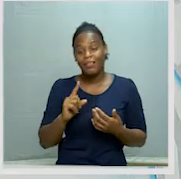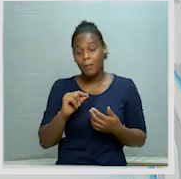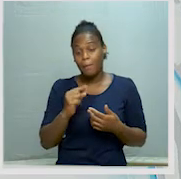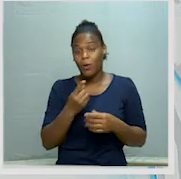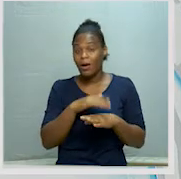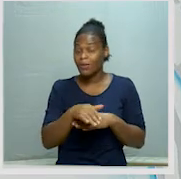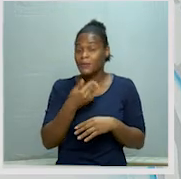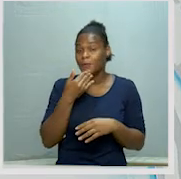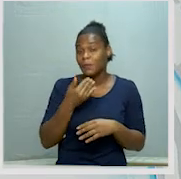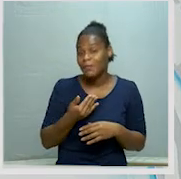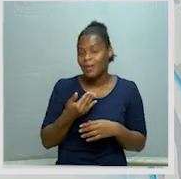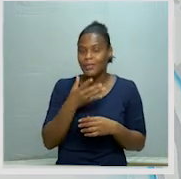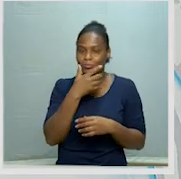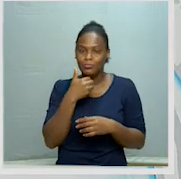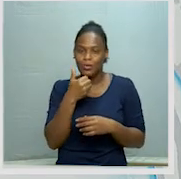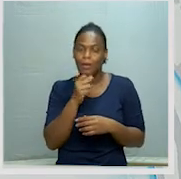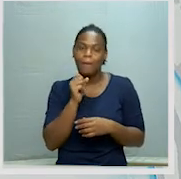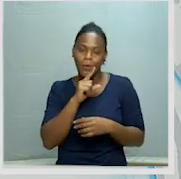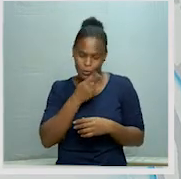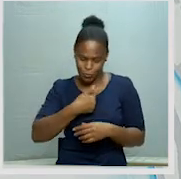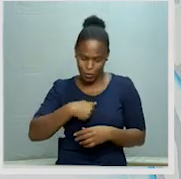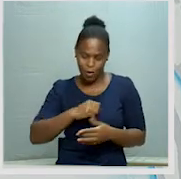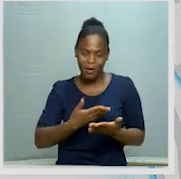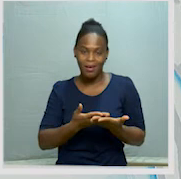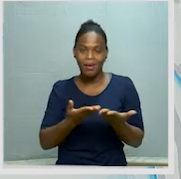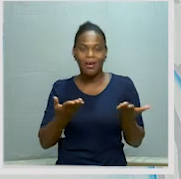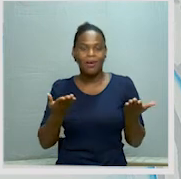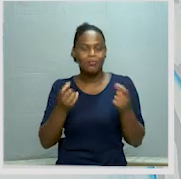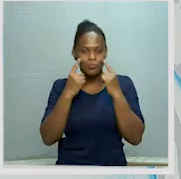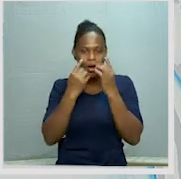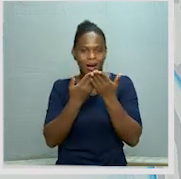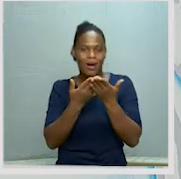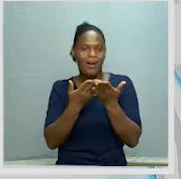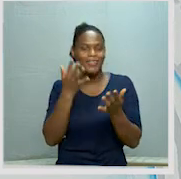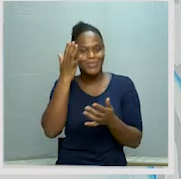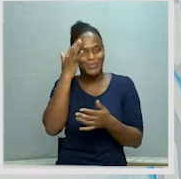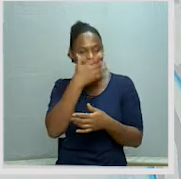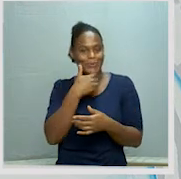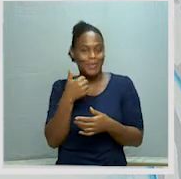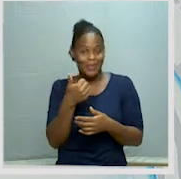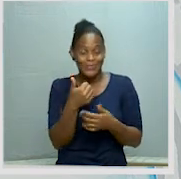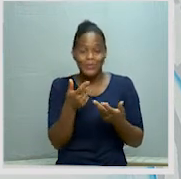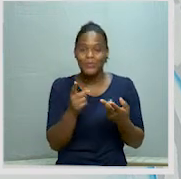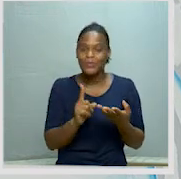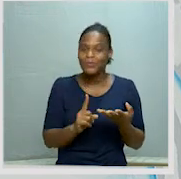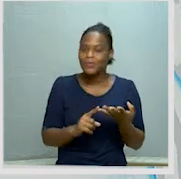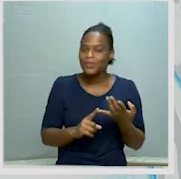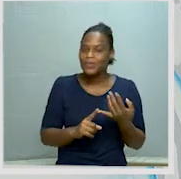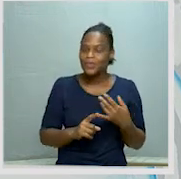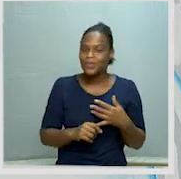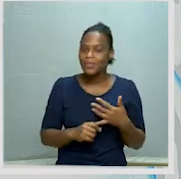E é graças a essa experiência estética que possibilita-nos o quê? A emitir juízo estético.